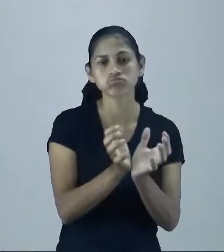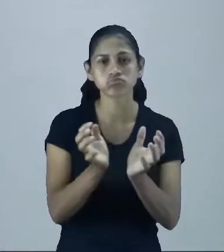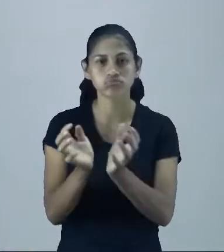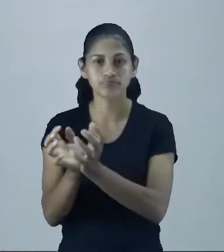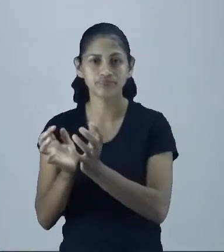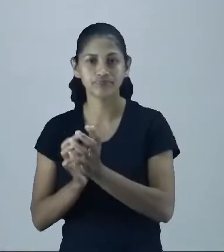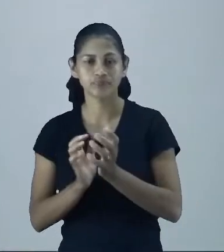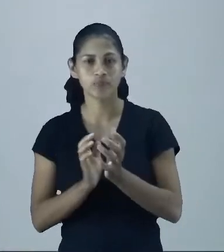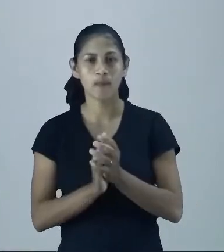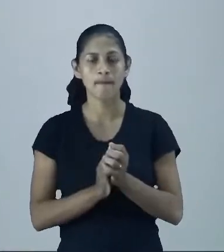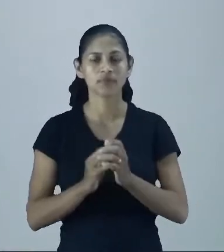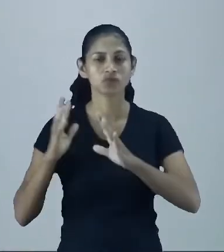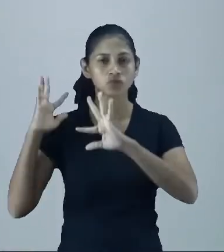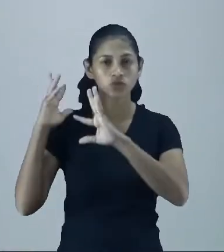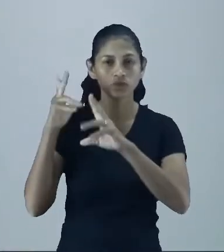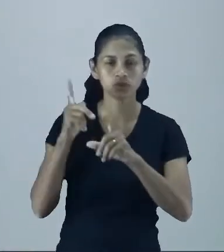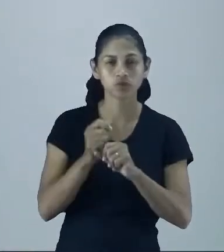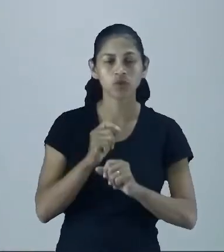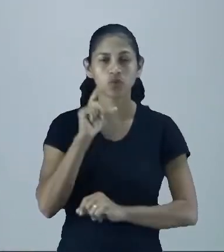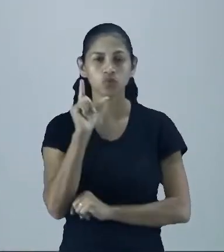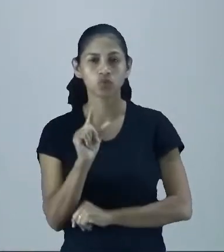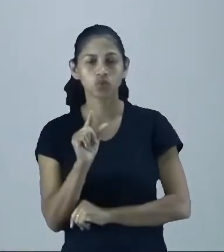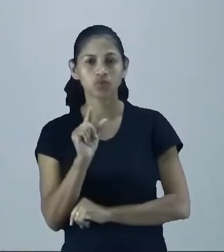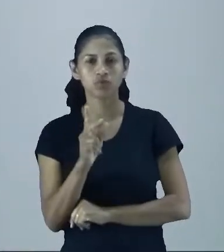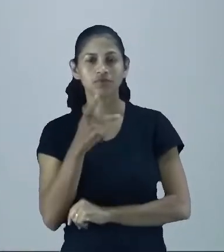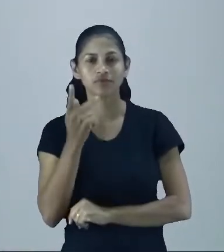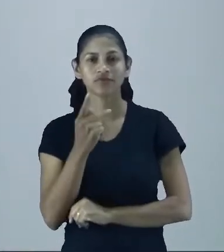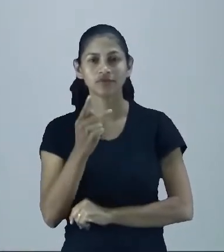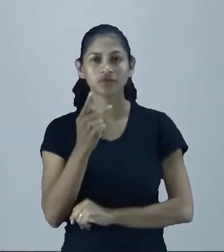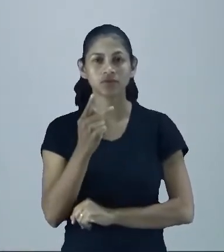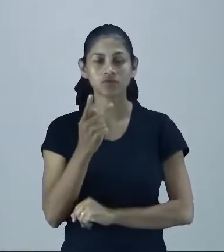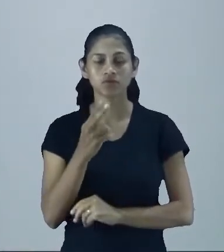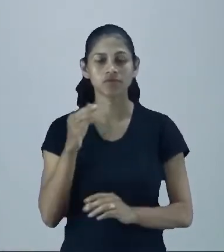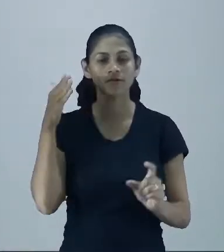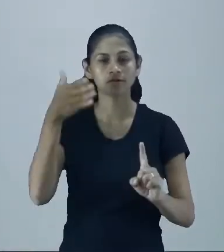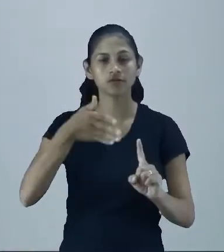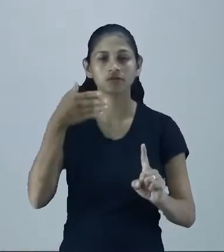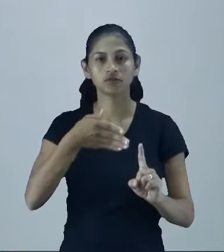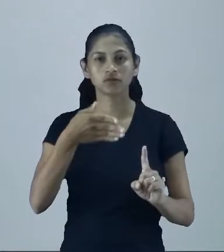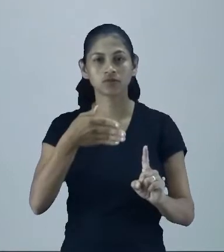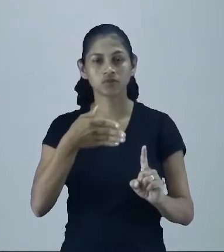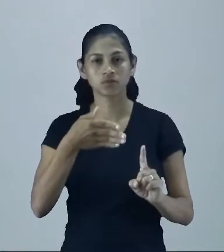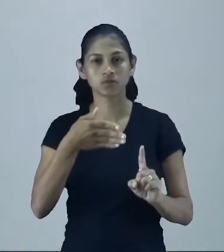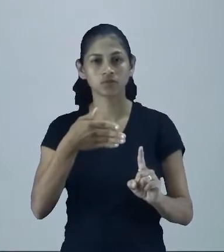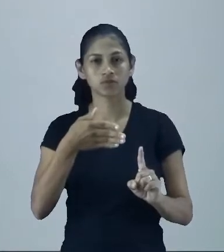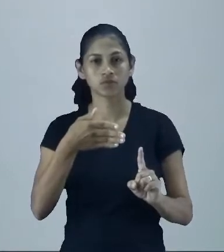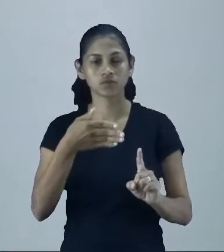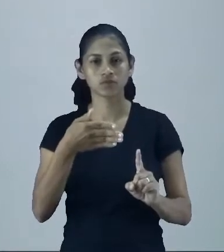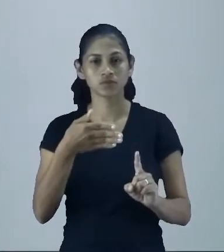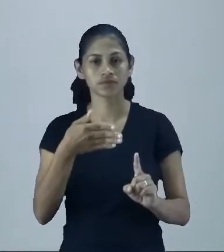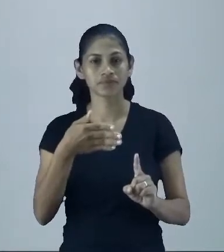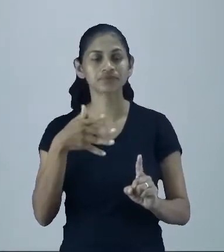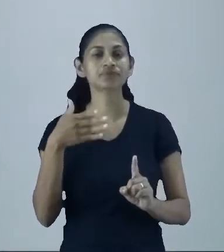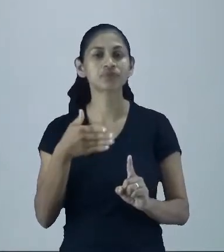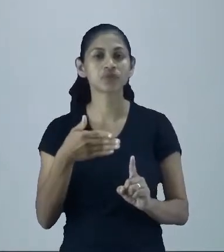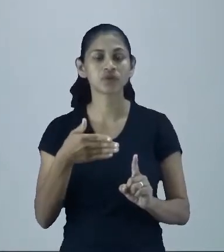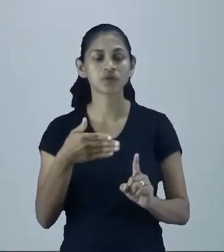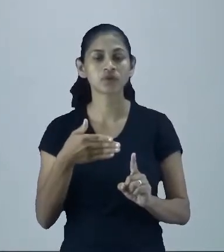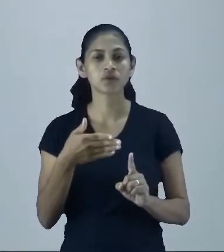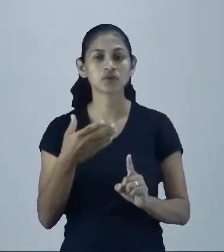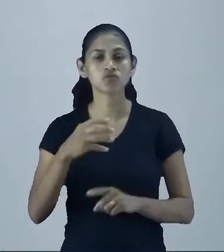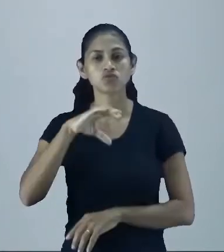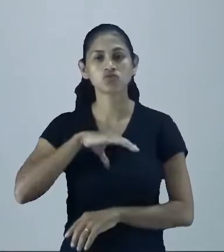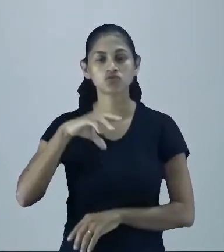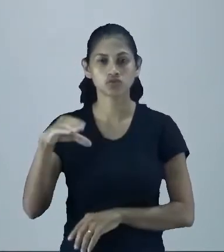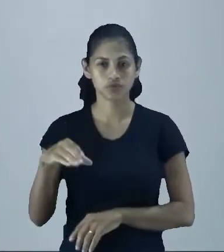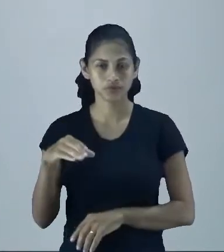gente relembrar um pouco, nós vamos falar sobre a influência a influência dos portugueses